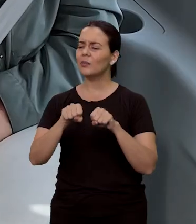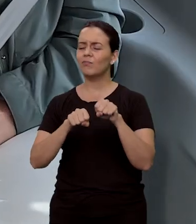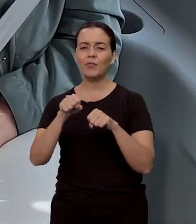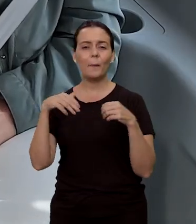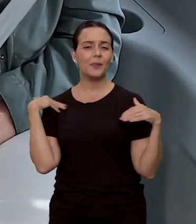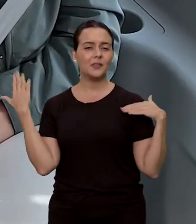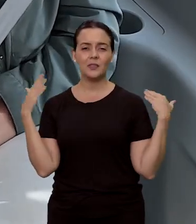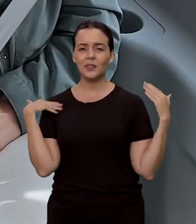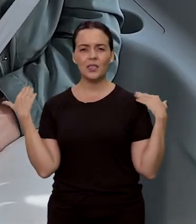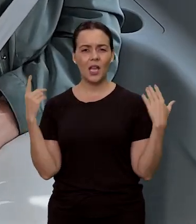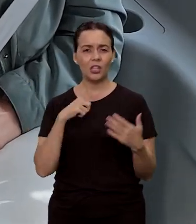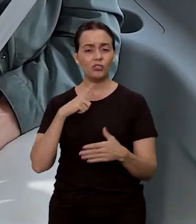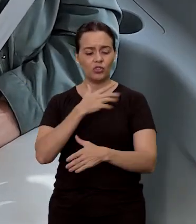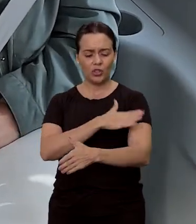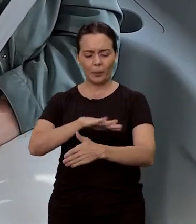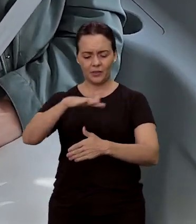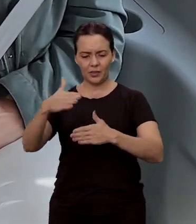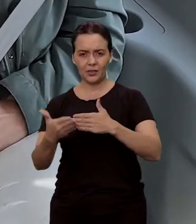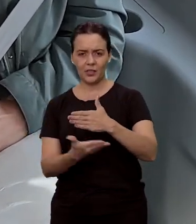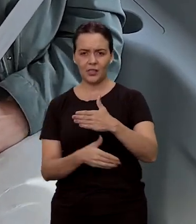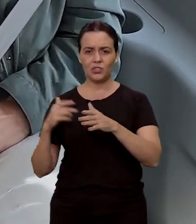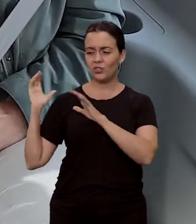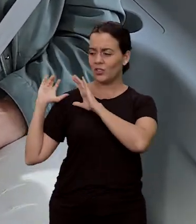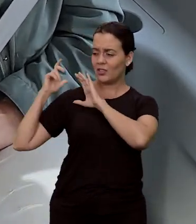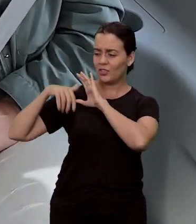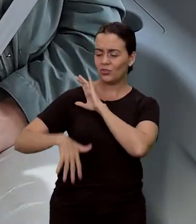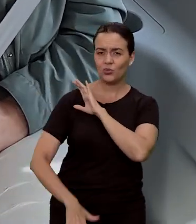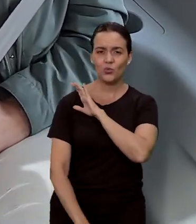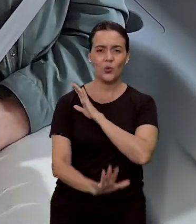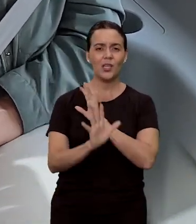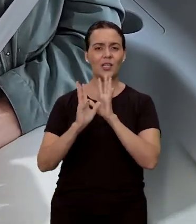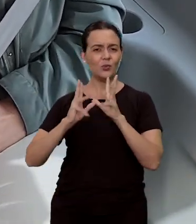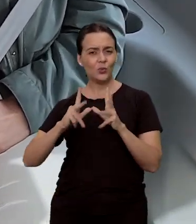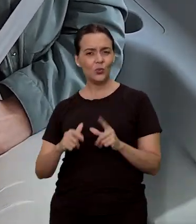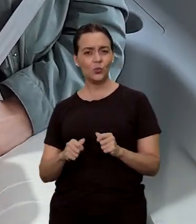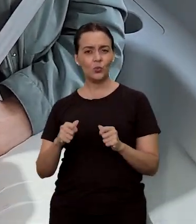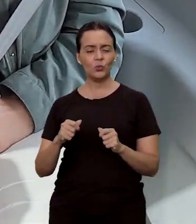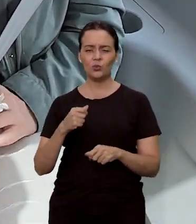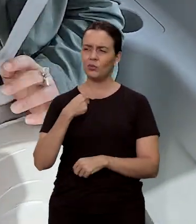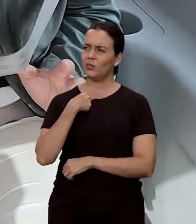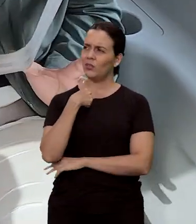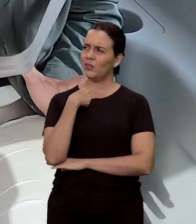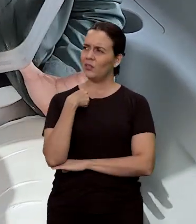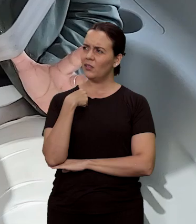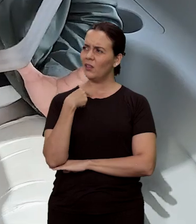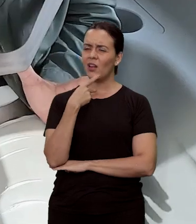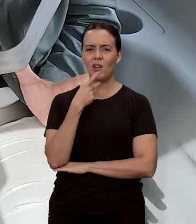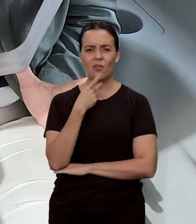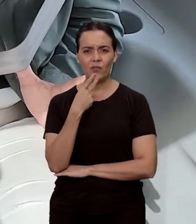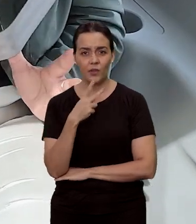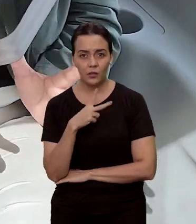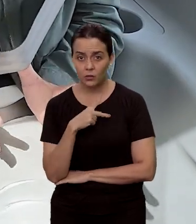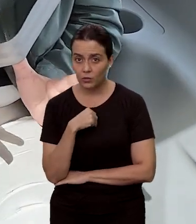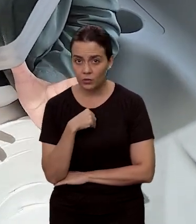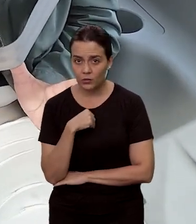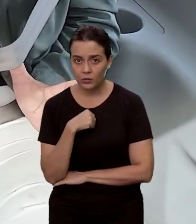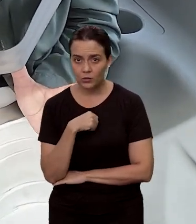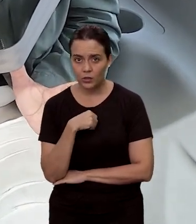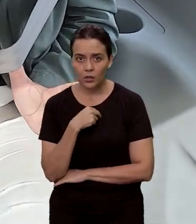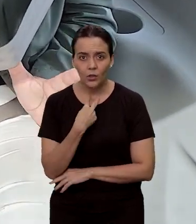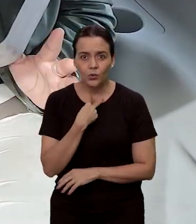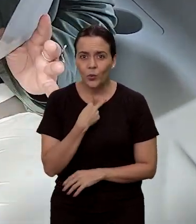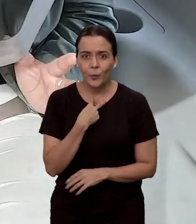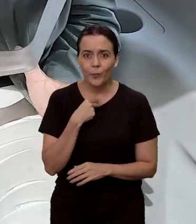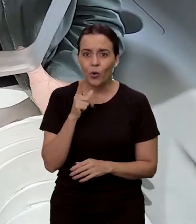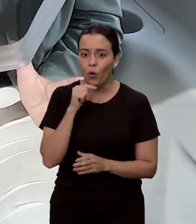Tietê, de Mata Atlântica, tem cachoeiras e tal. E aí eu falei, não dá para deixar esse rio